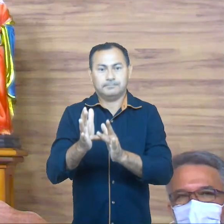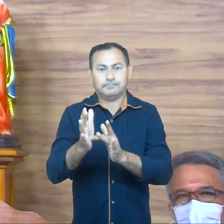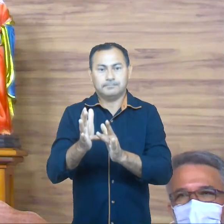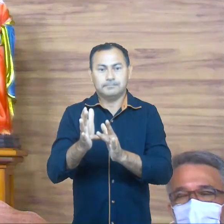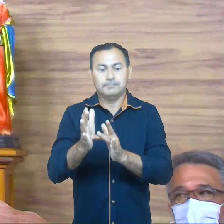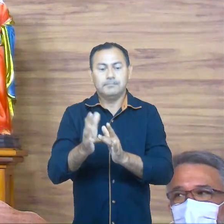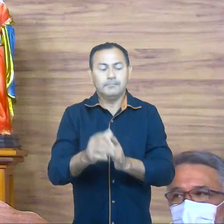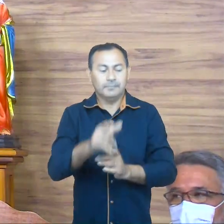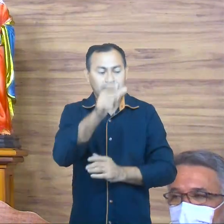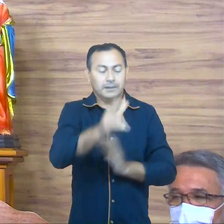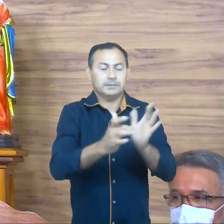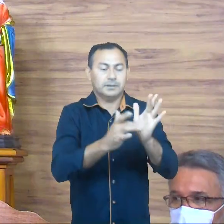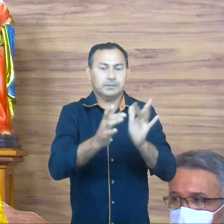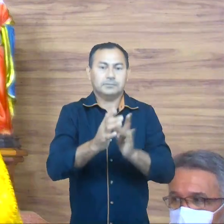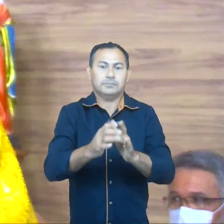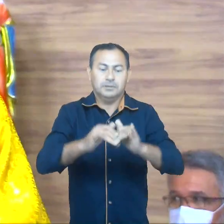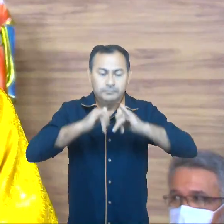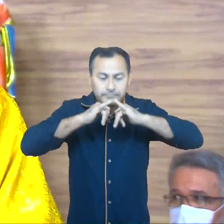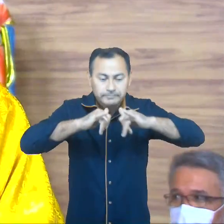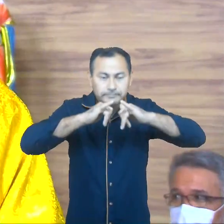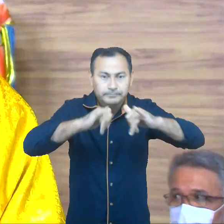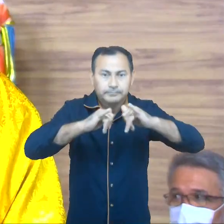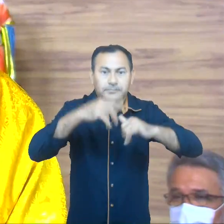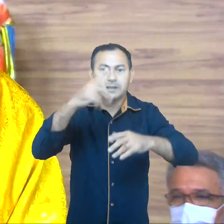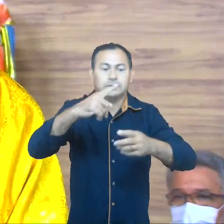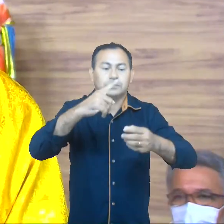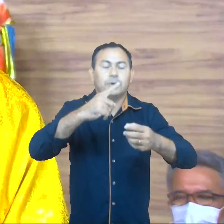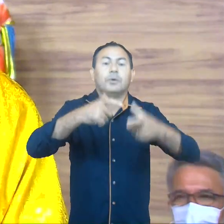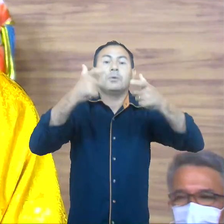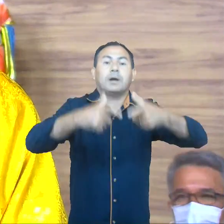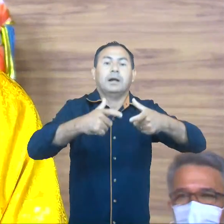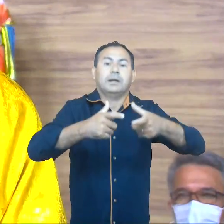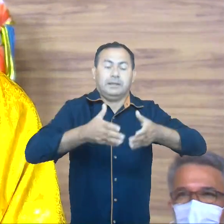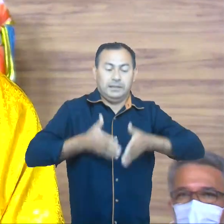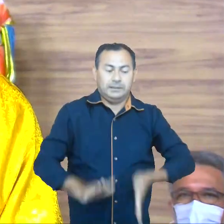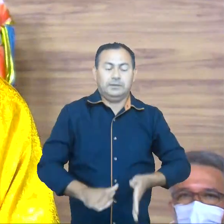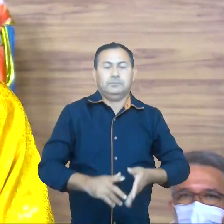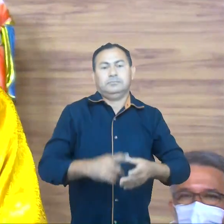ele foi pregar na sua terra natal,